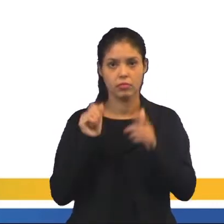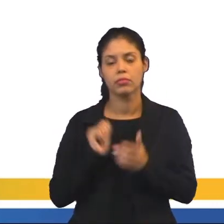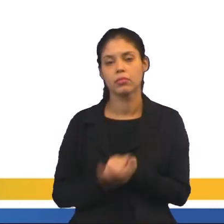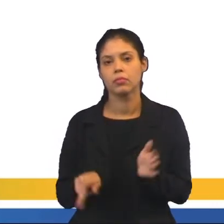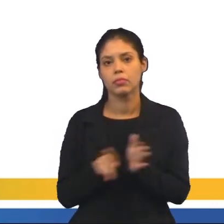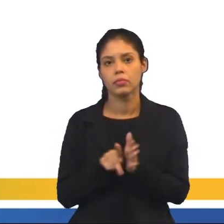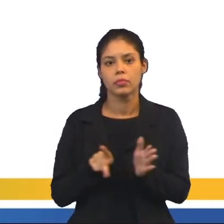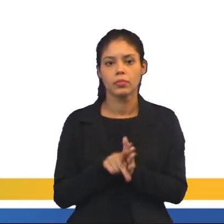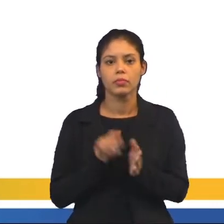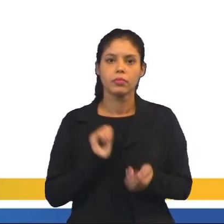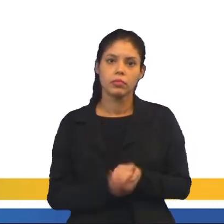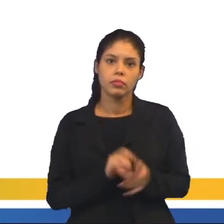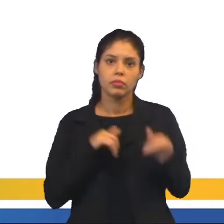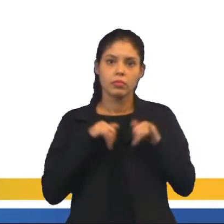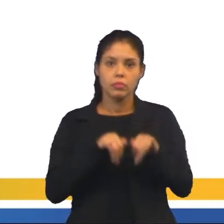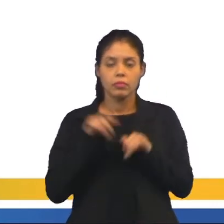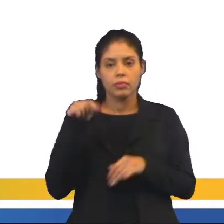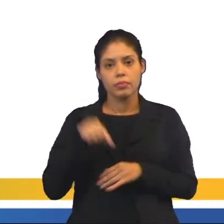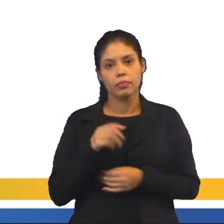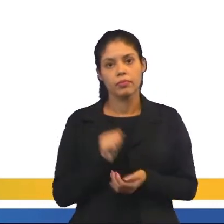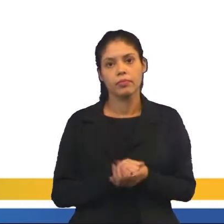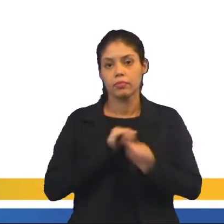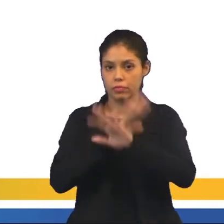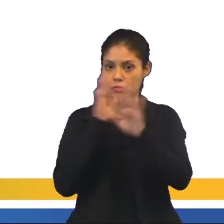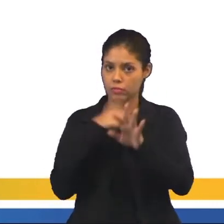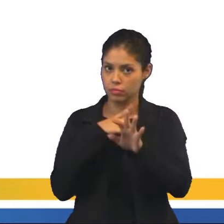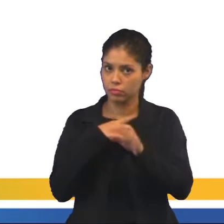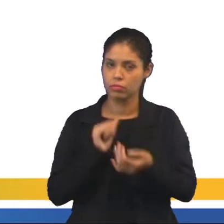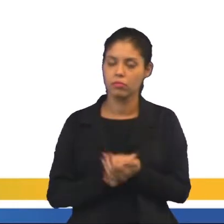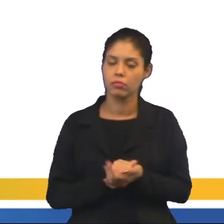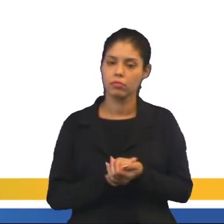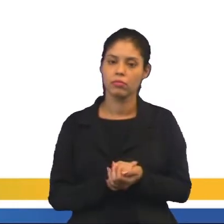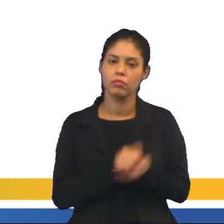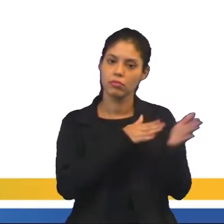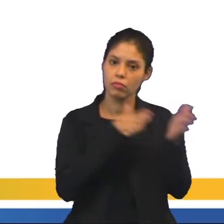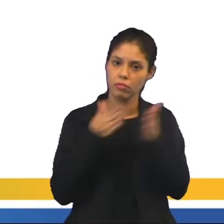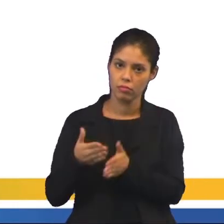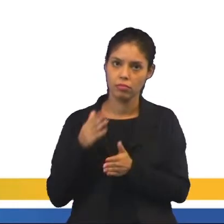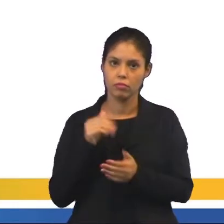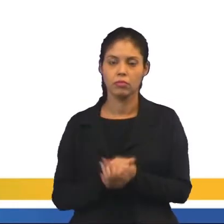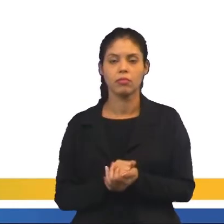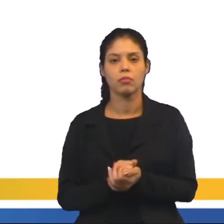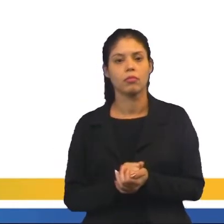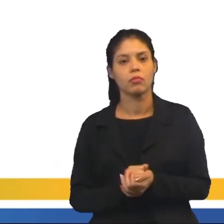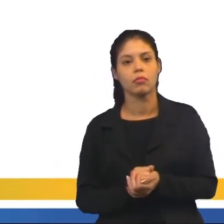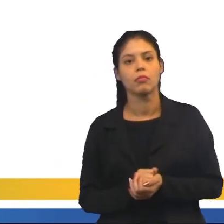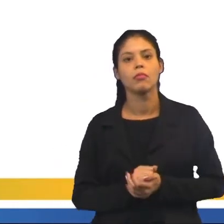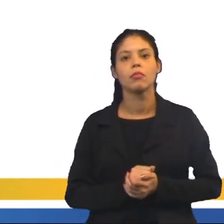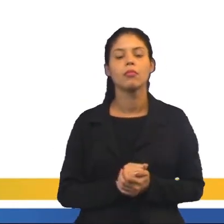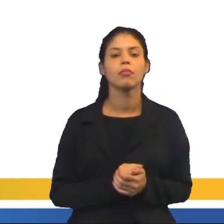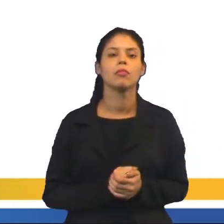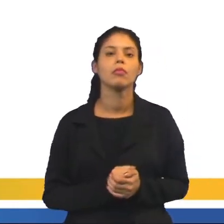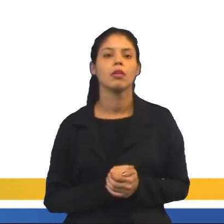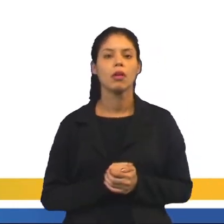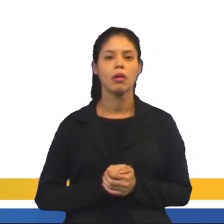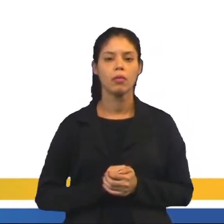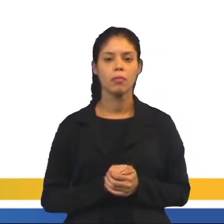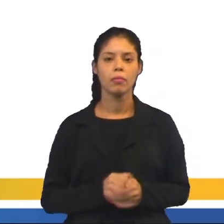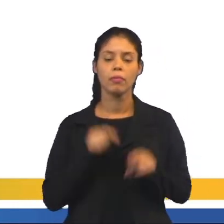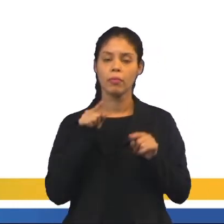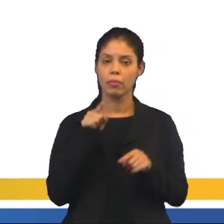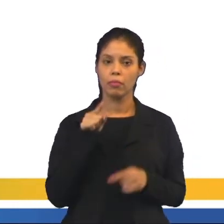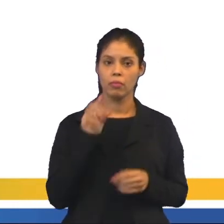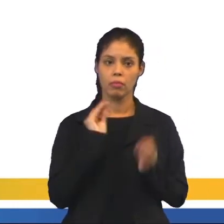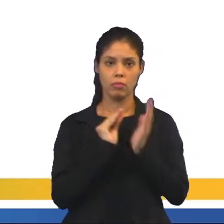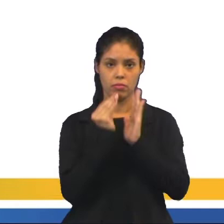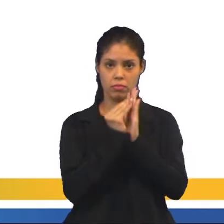estar abastecendo o mercado interno. Claro que tem suas exceções. Uma parte fica para o mercado interno, lógico. E aí,